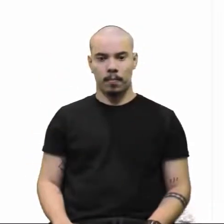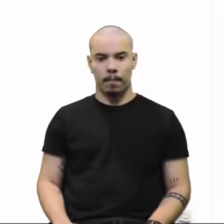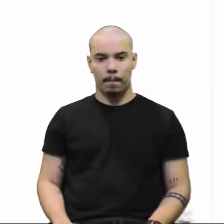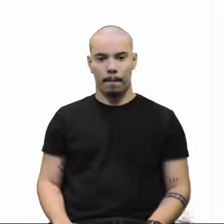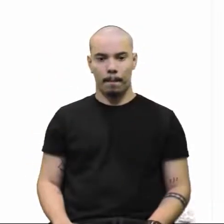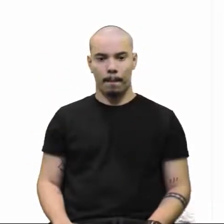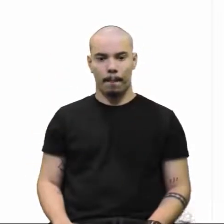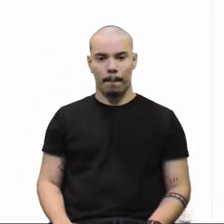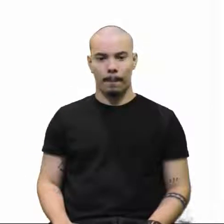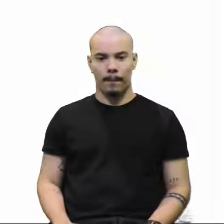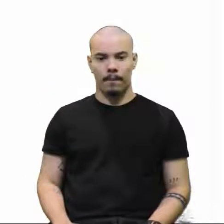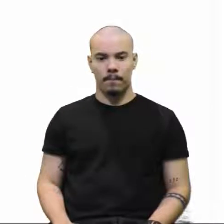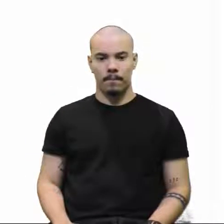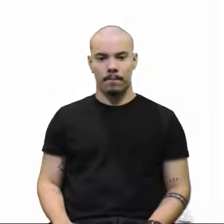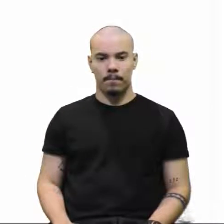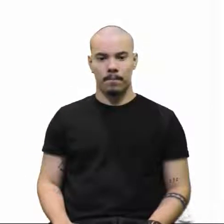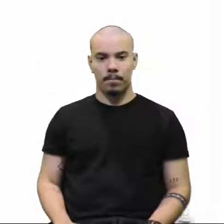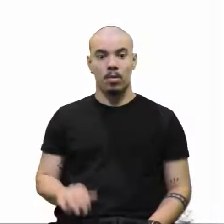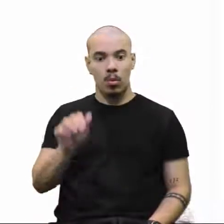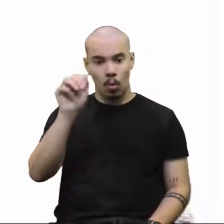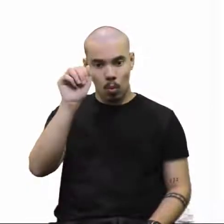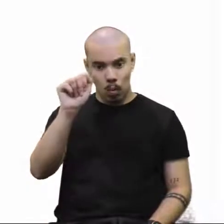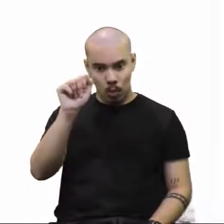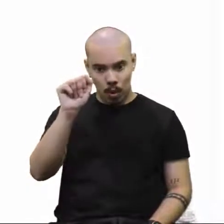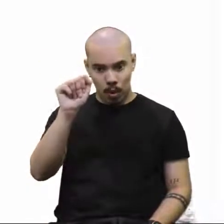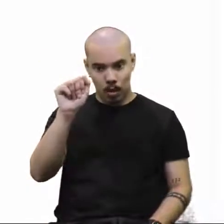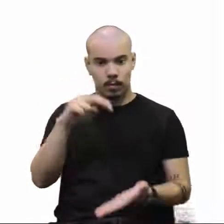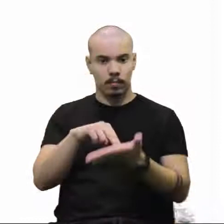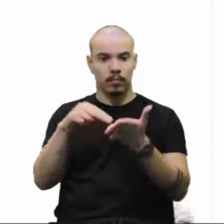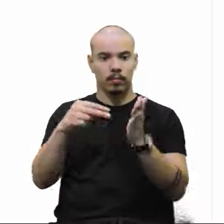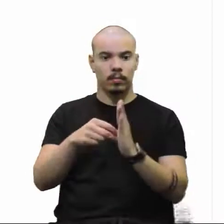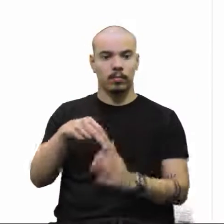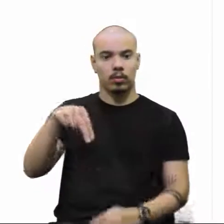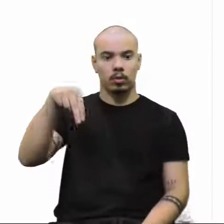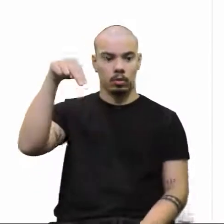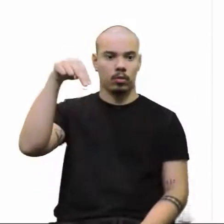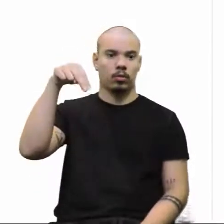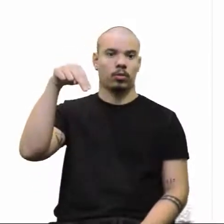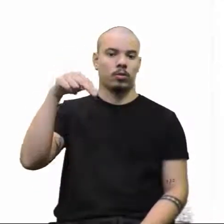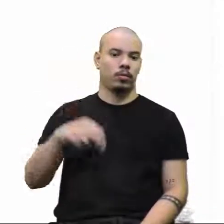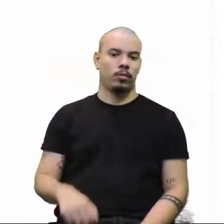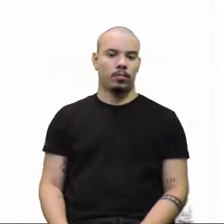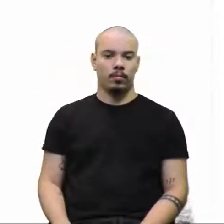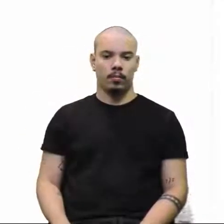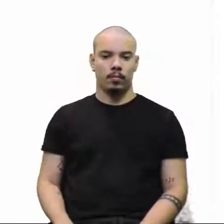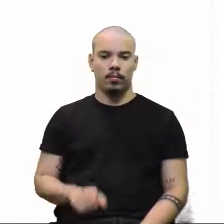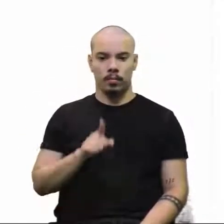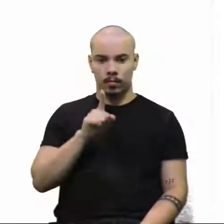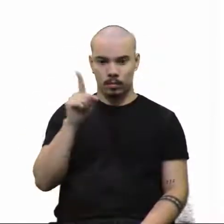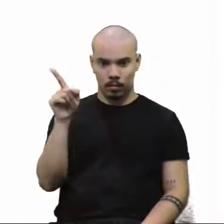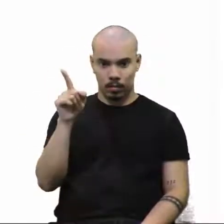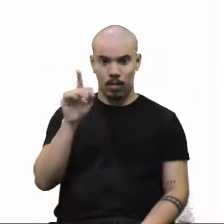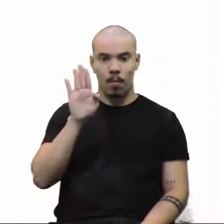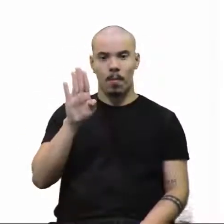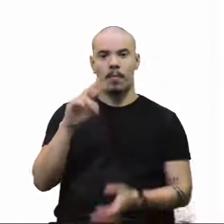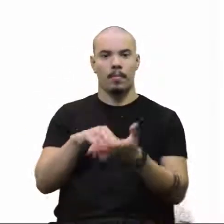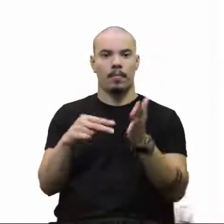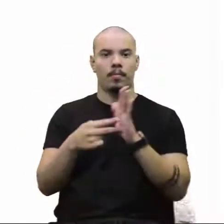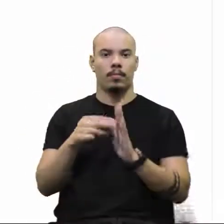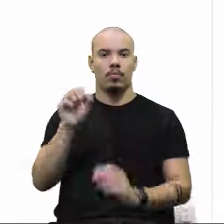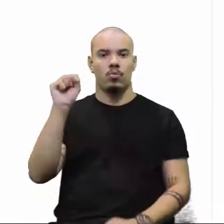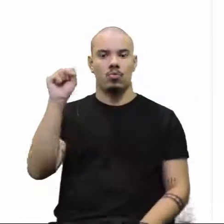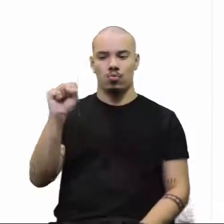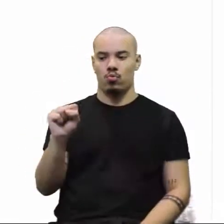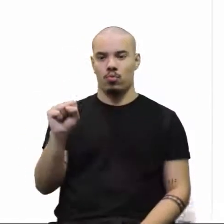A será polo norte. Polo então, norte. Aqui, a ideia lá da Quer dizer, aí o campo teria que ir de A para B,